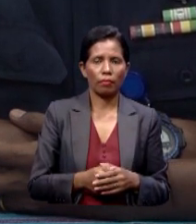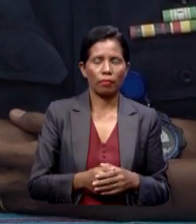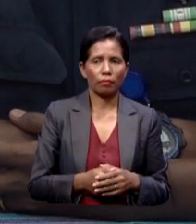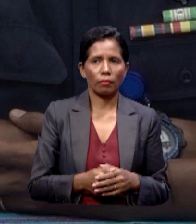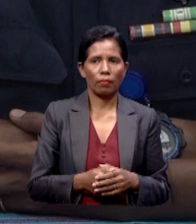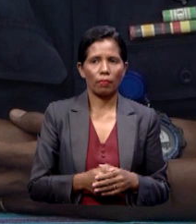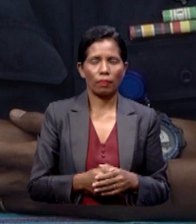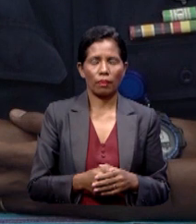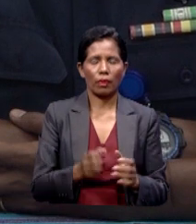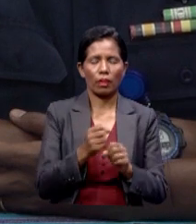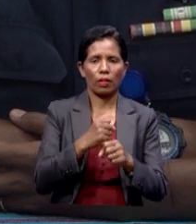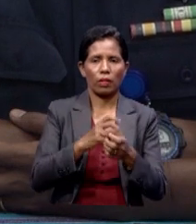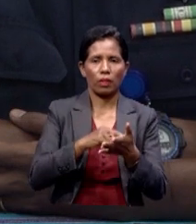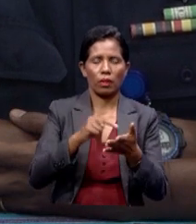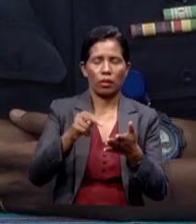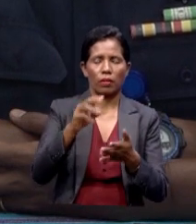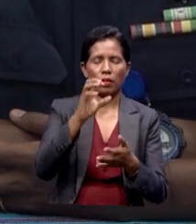do